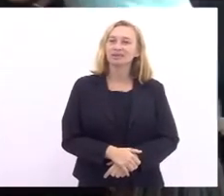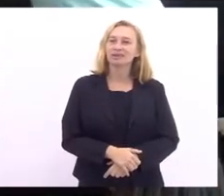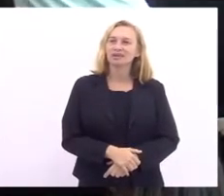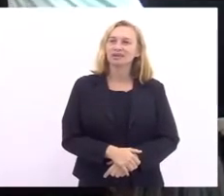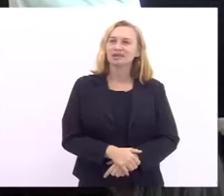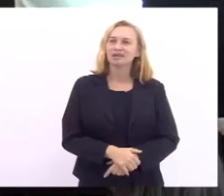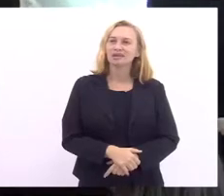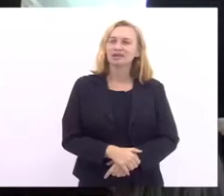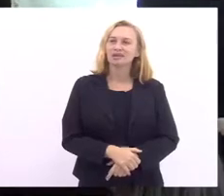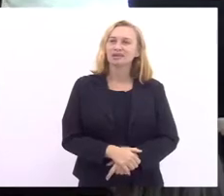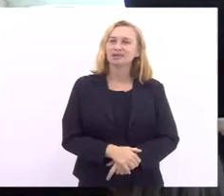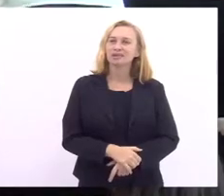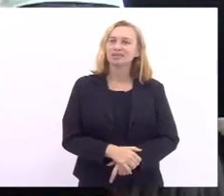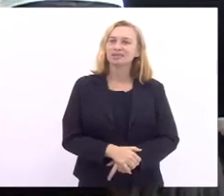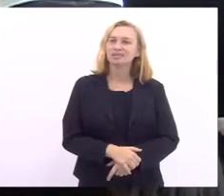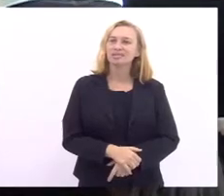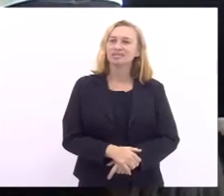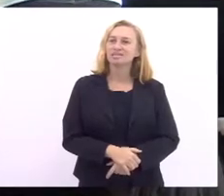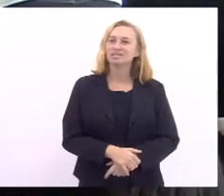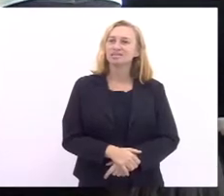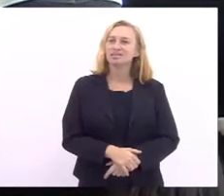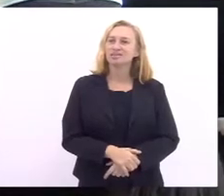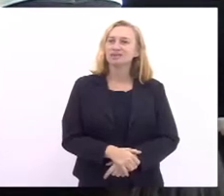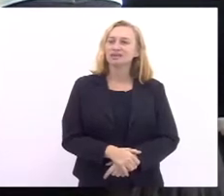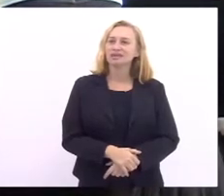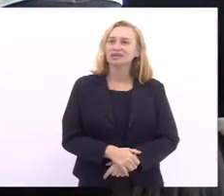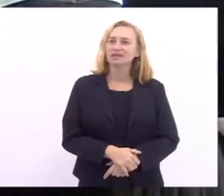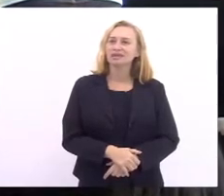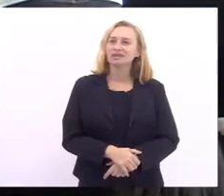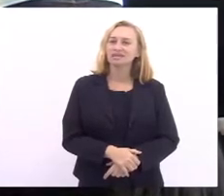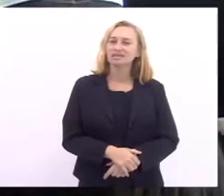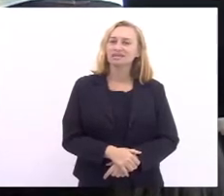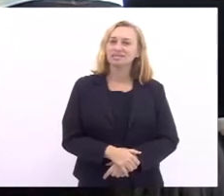E aí É verdade tudo